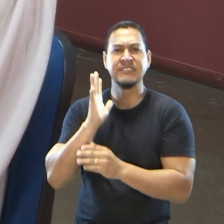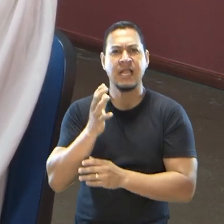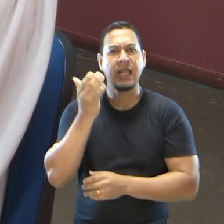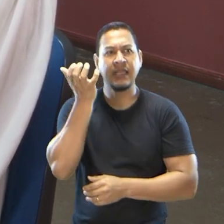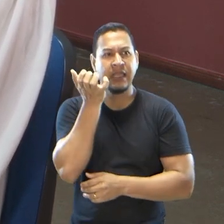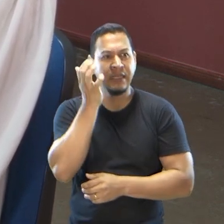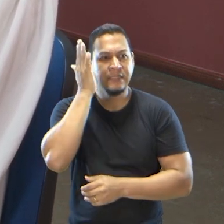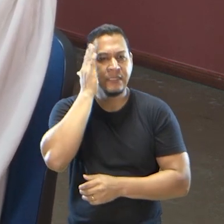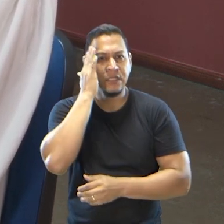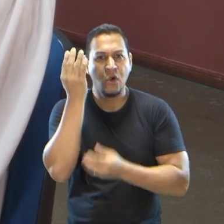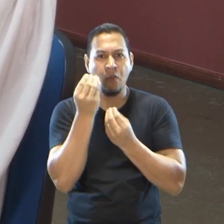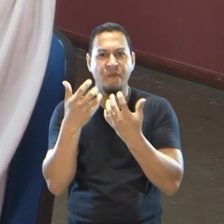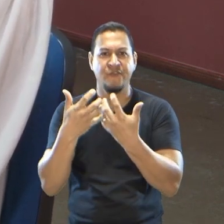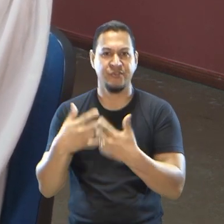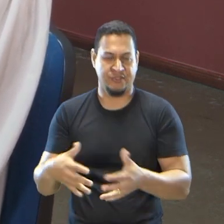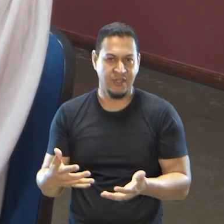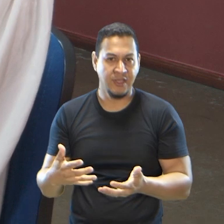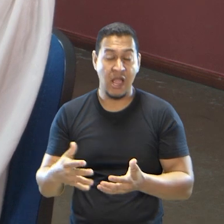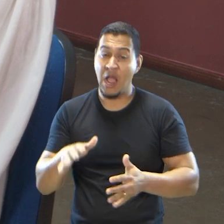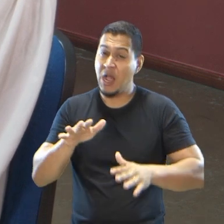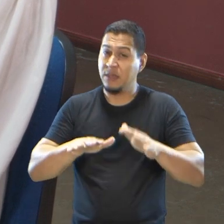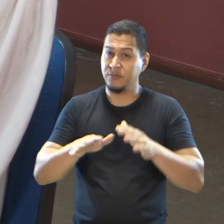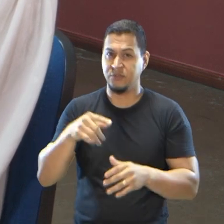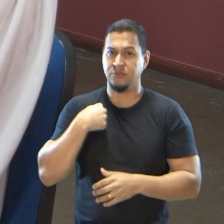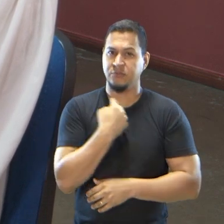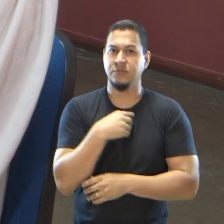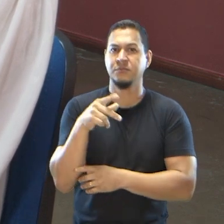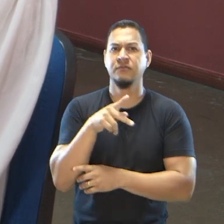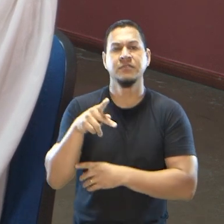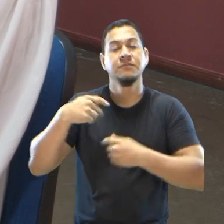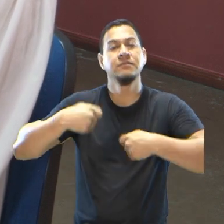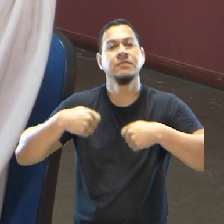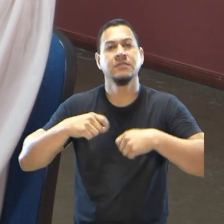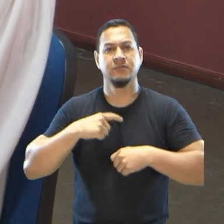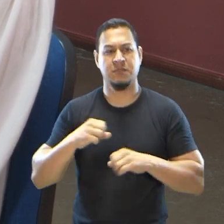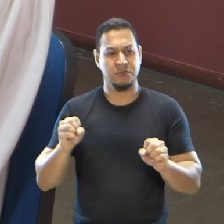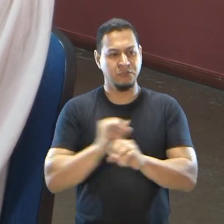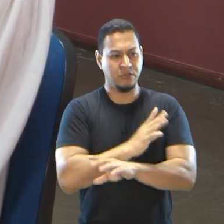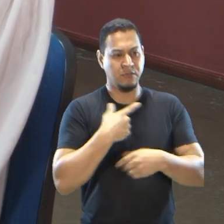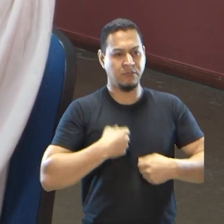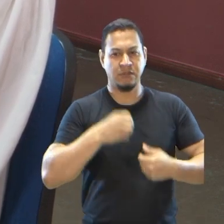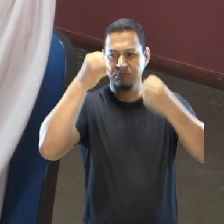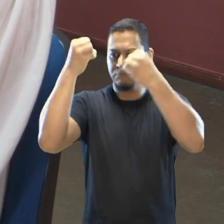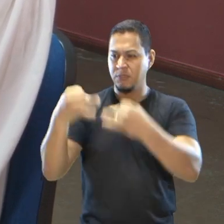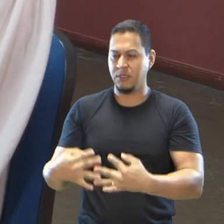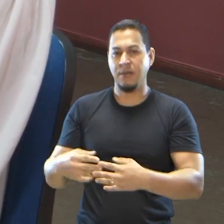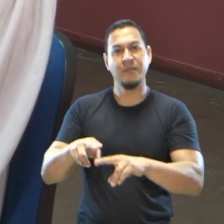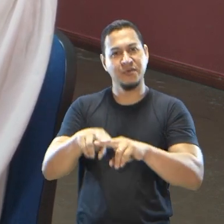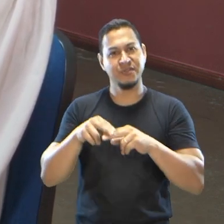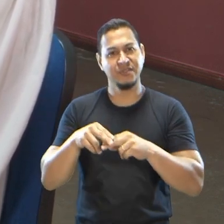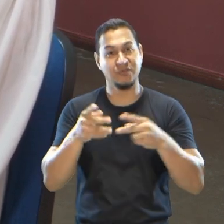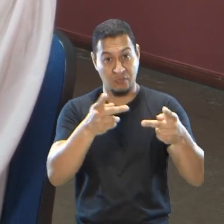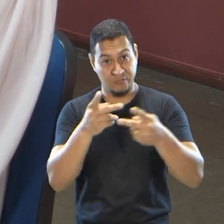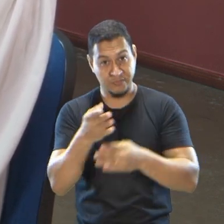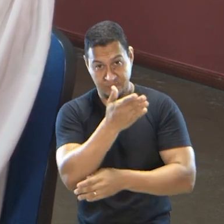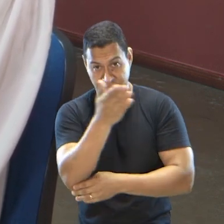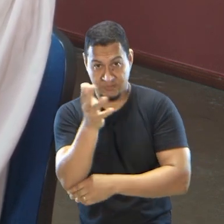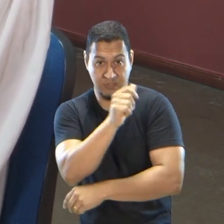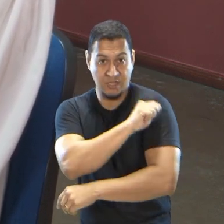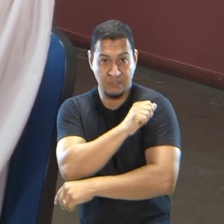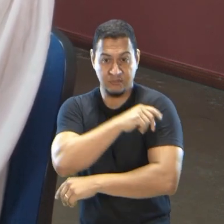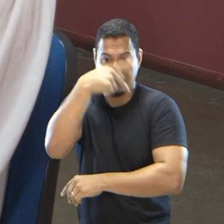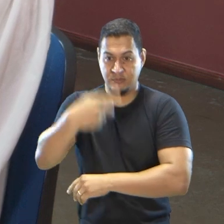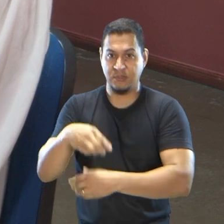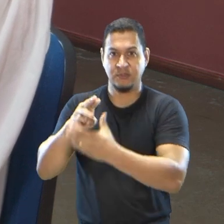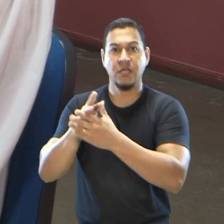querendo entender como que vai funcionar. E muitas vezes nós, professores, precisamos estar preparados. Então, um convite aqui para os docentes também